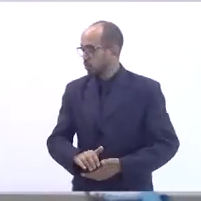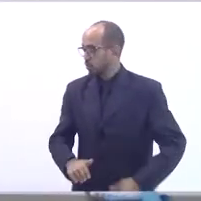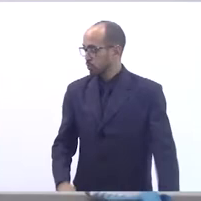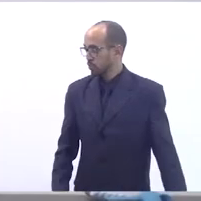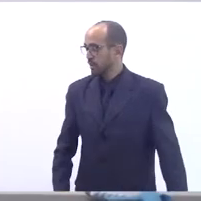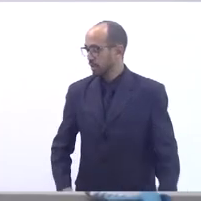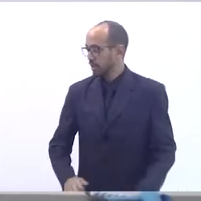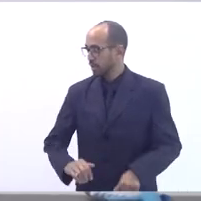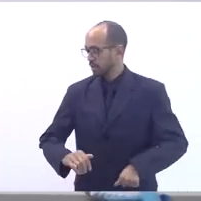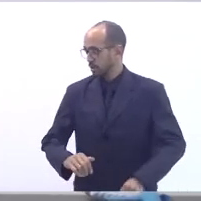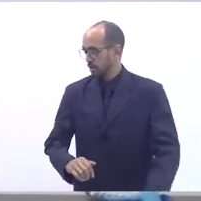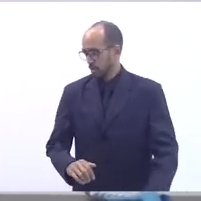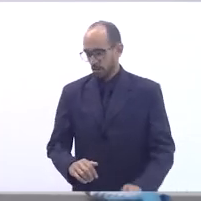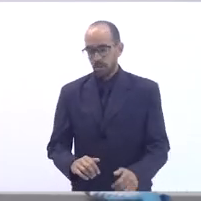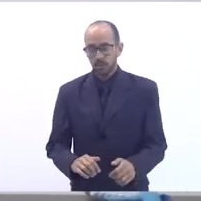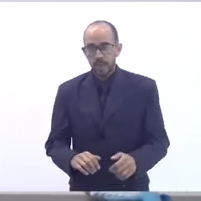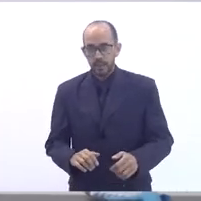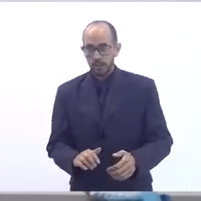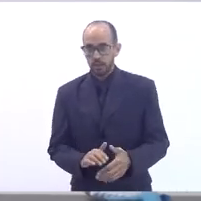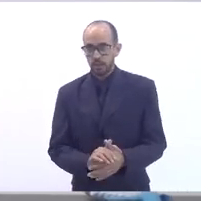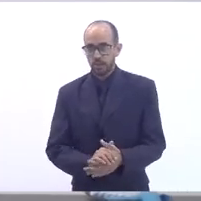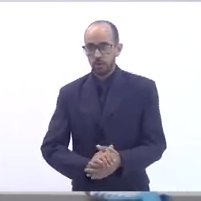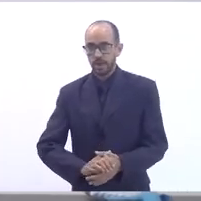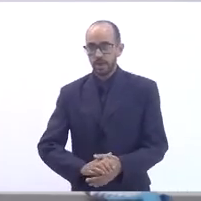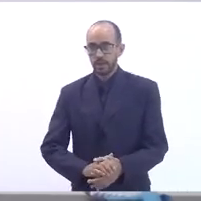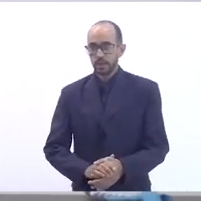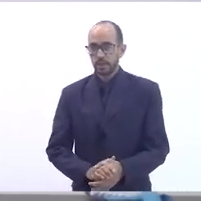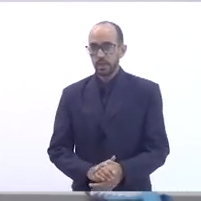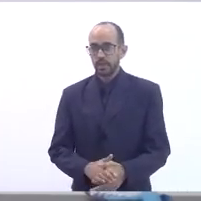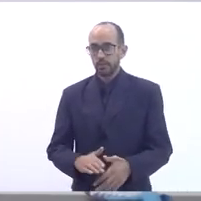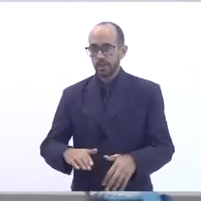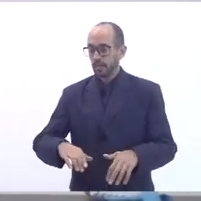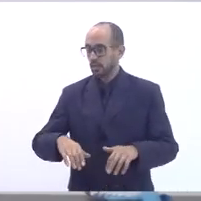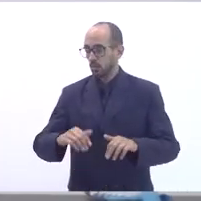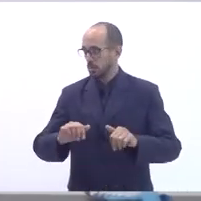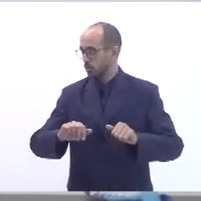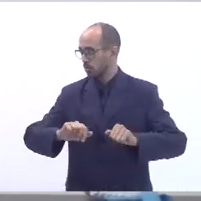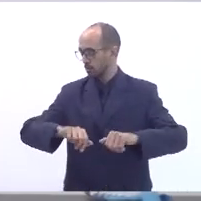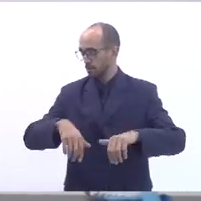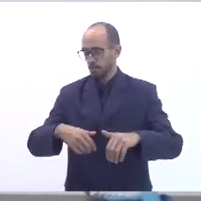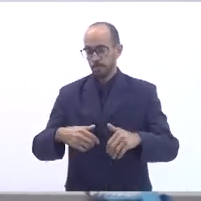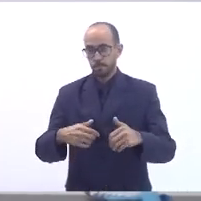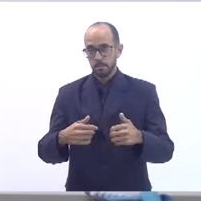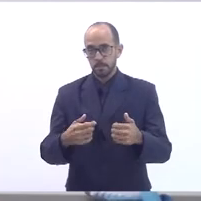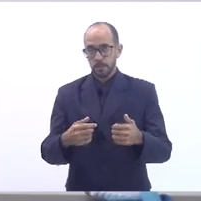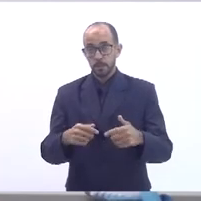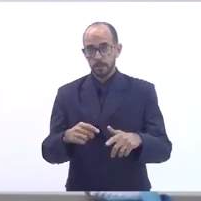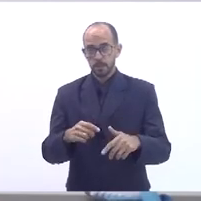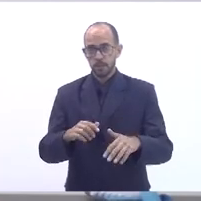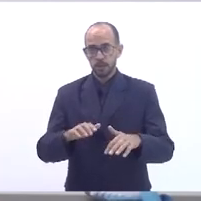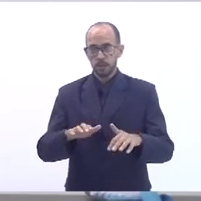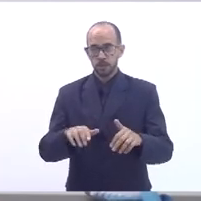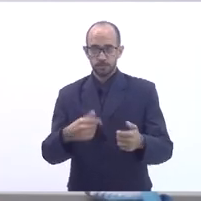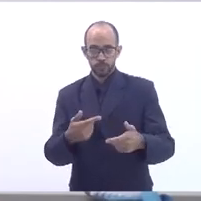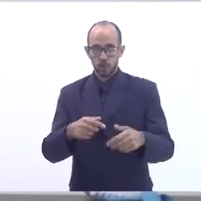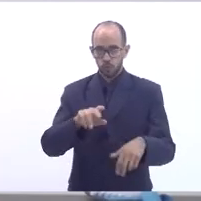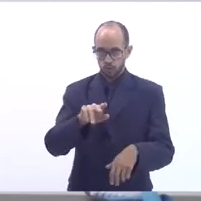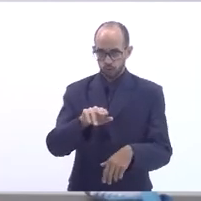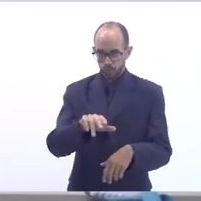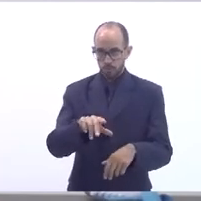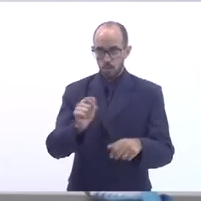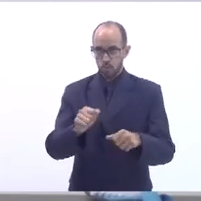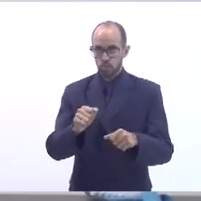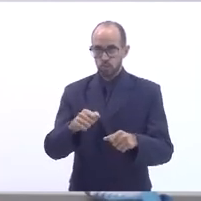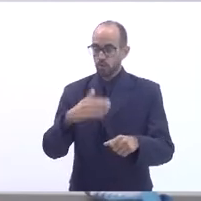Ela tá aqui até hoje e hoje os mais afetados é só os nossos irmãos que estão